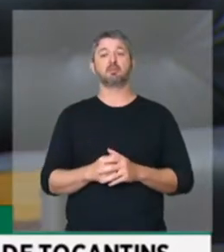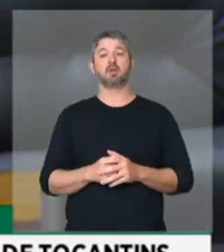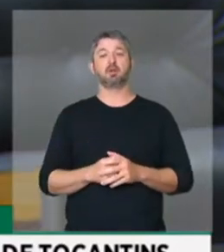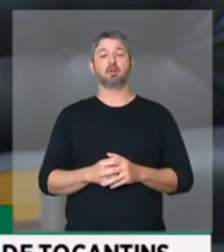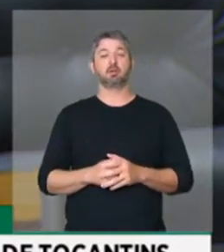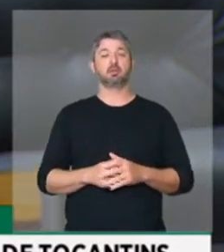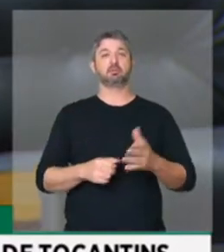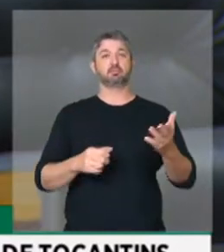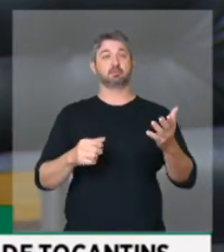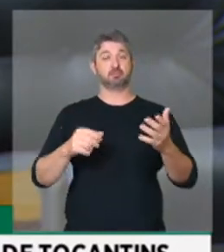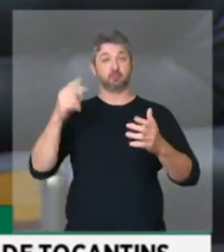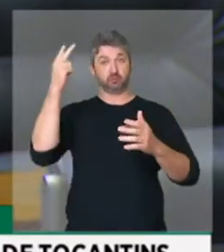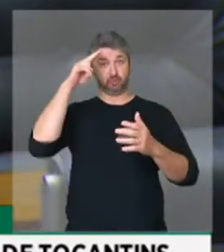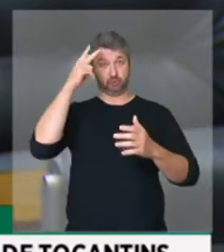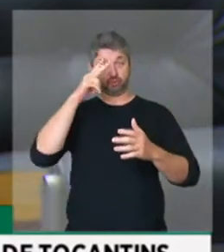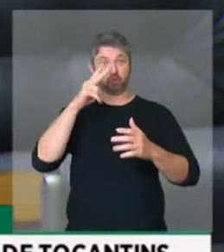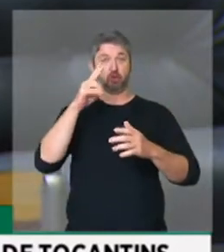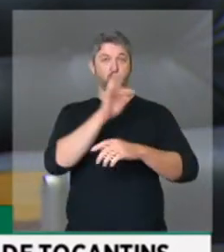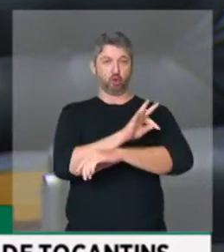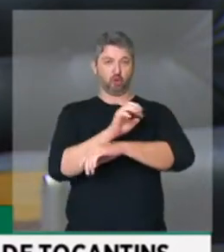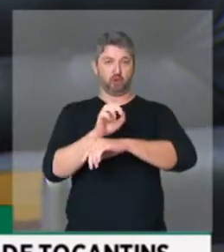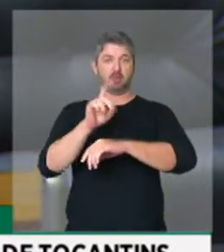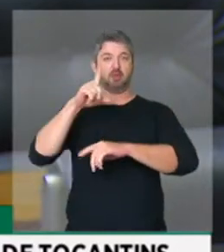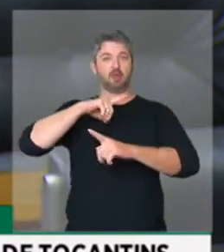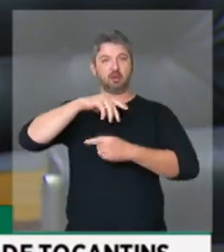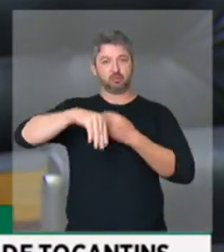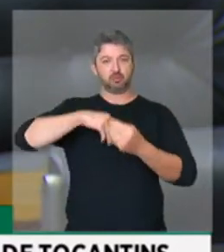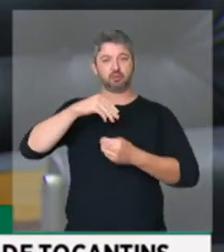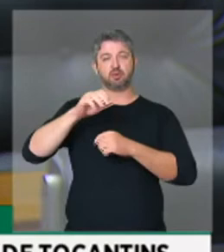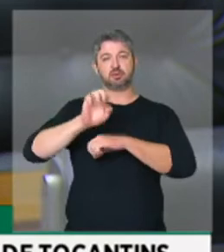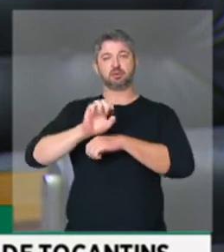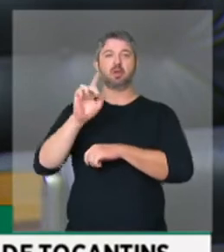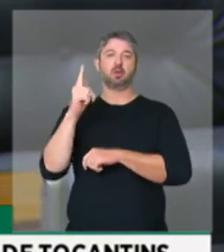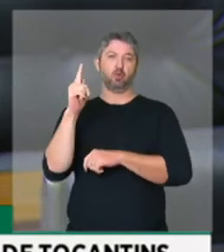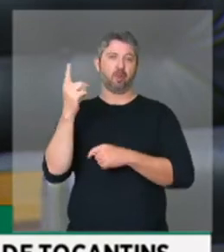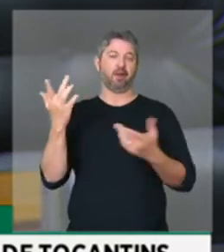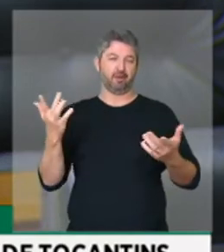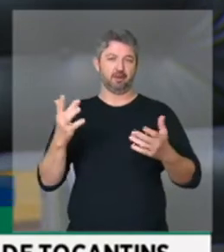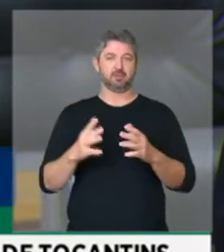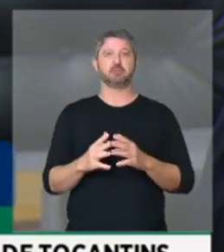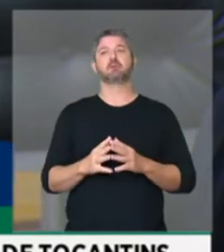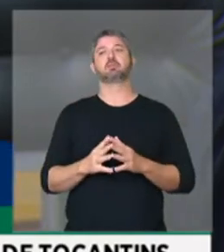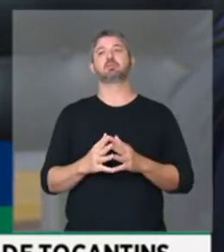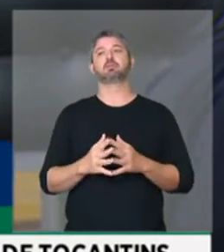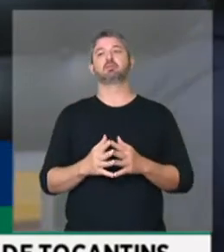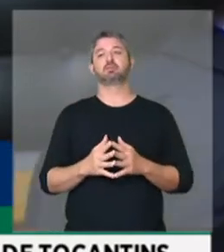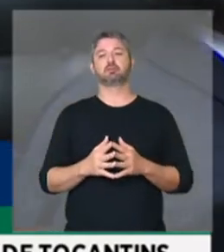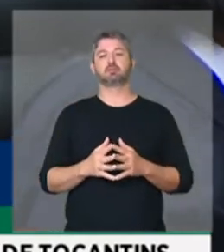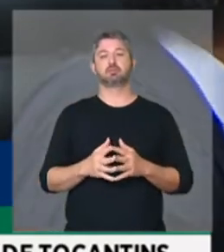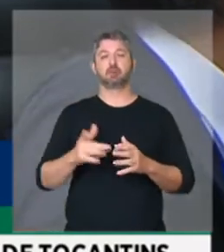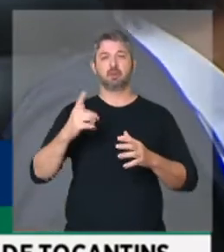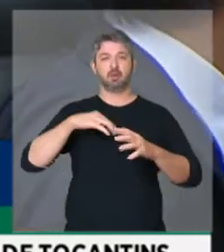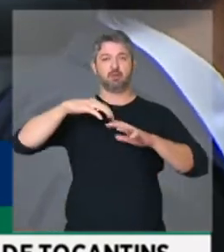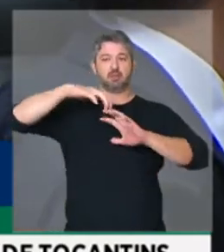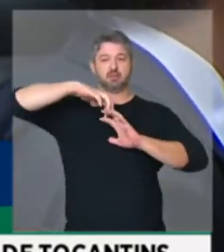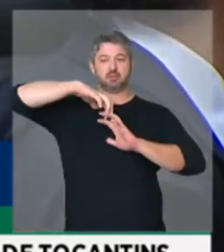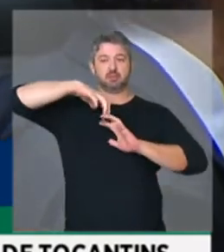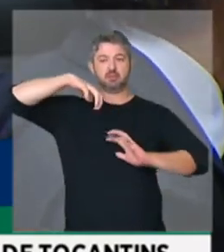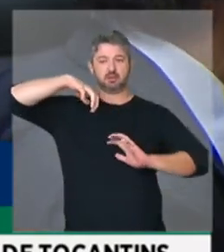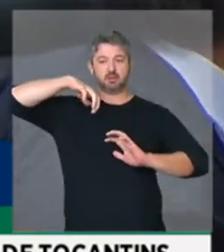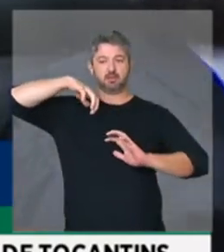do Tocantins se mistura com a história do nosso estado de Goiás. Houve uma separação